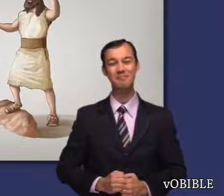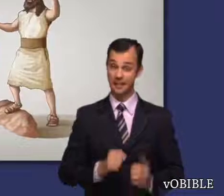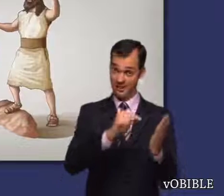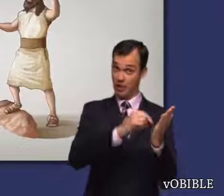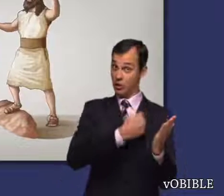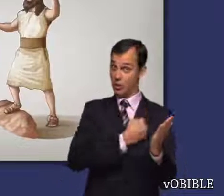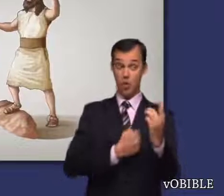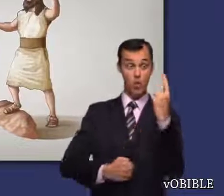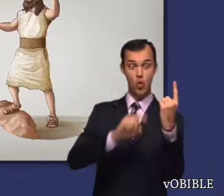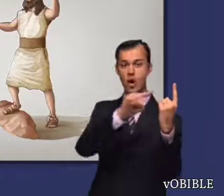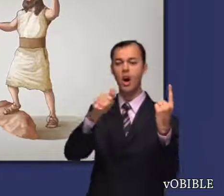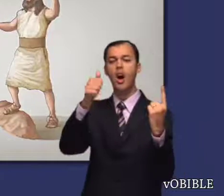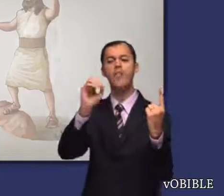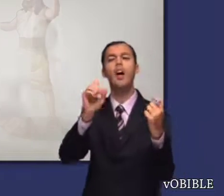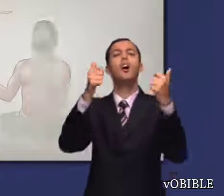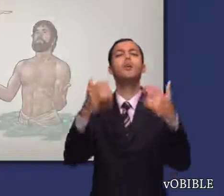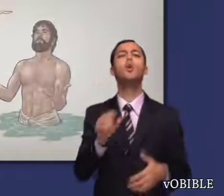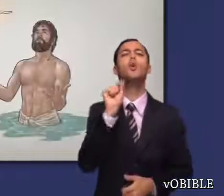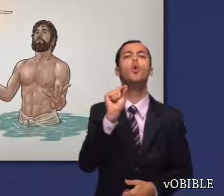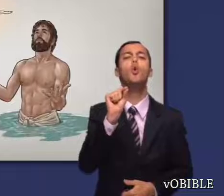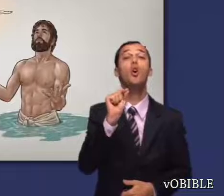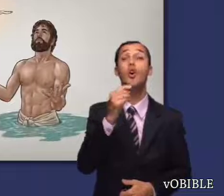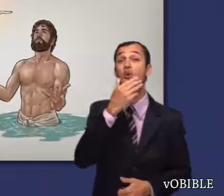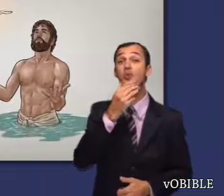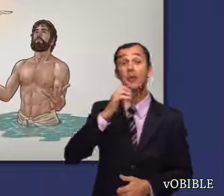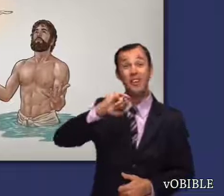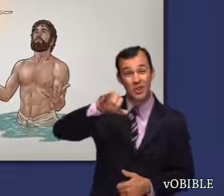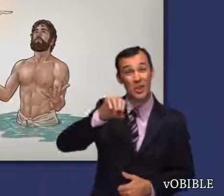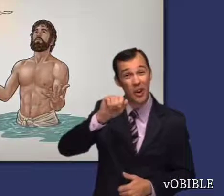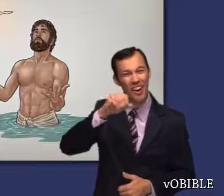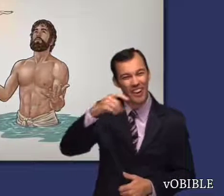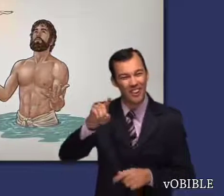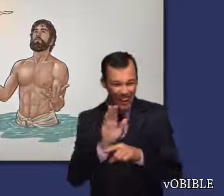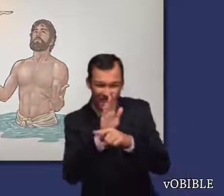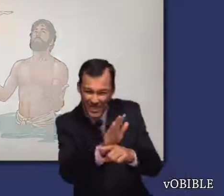10 começam com o ministério de João, o batizador, e com o batismo de Jesus.